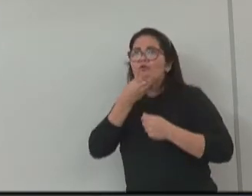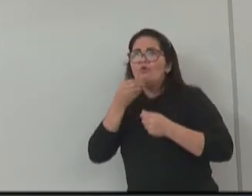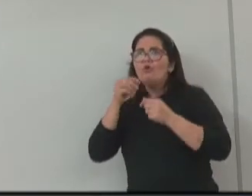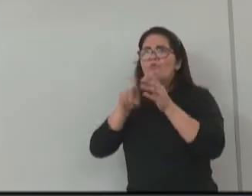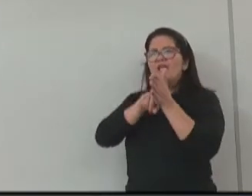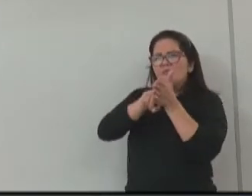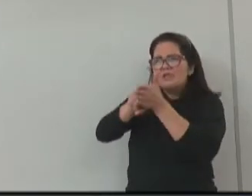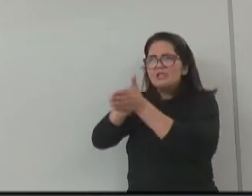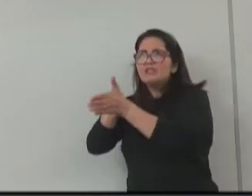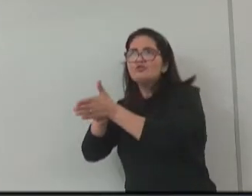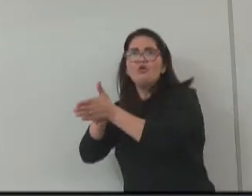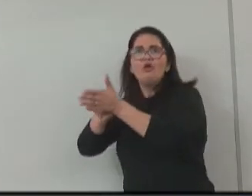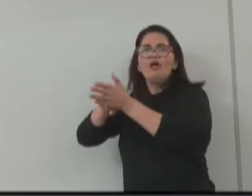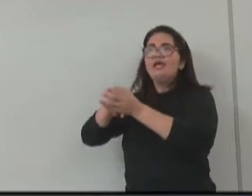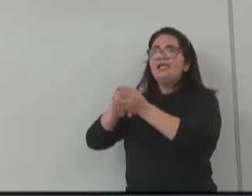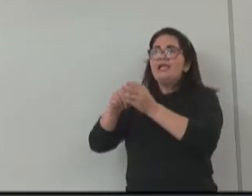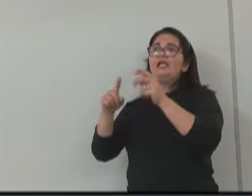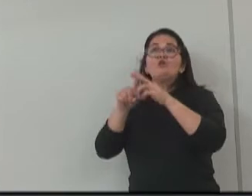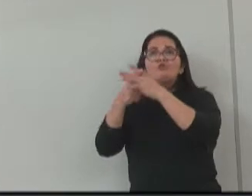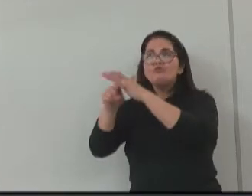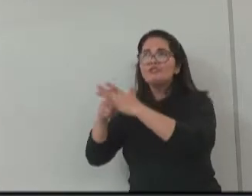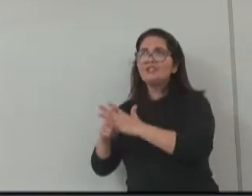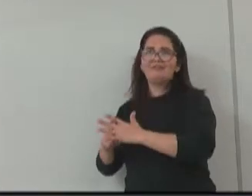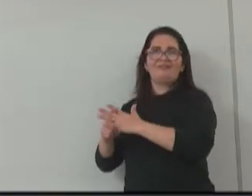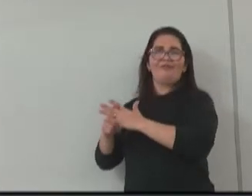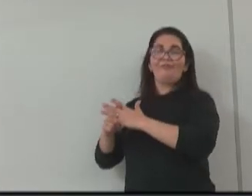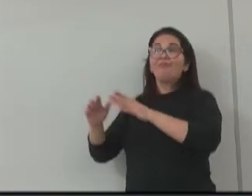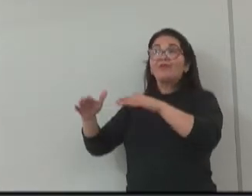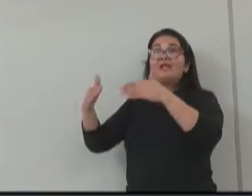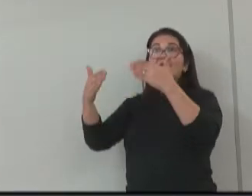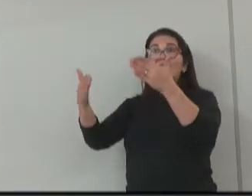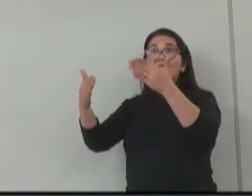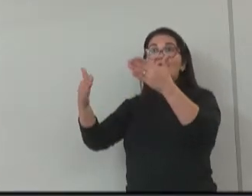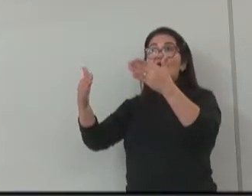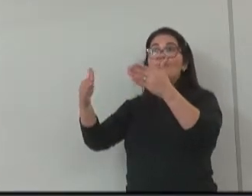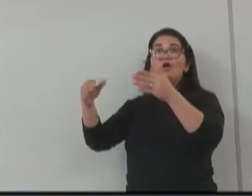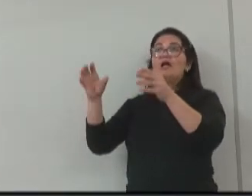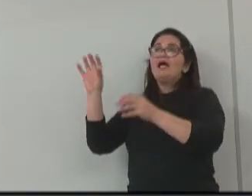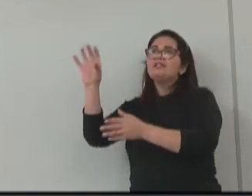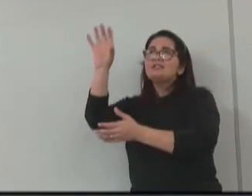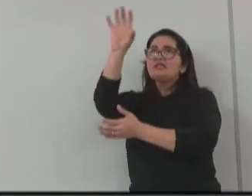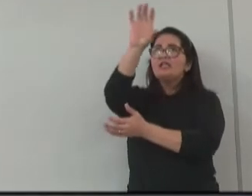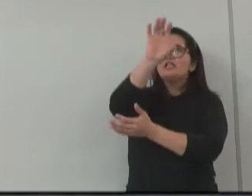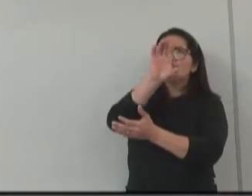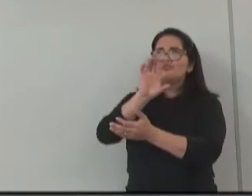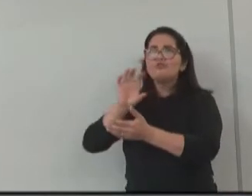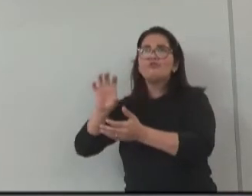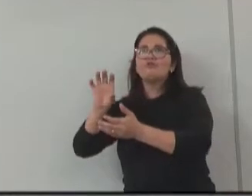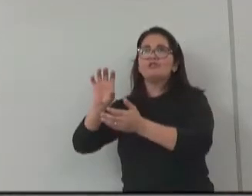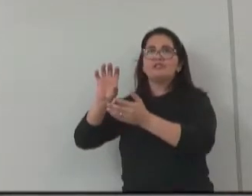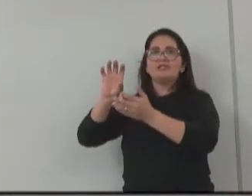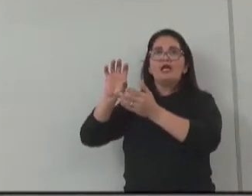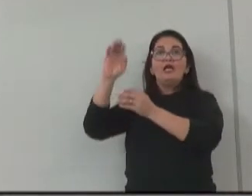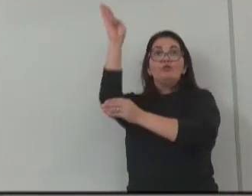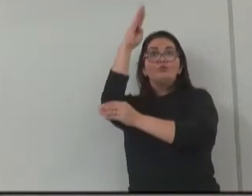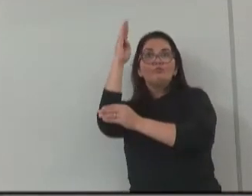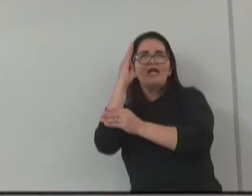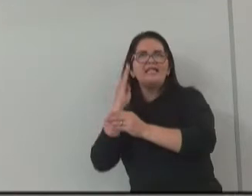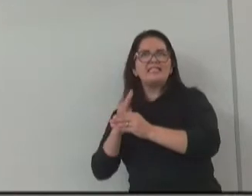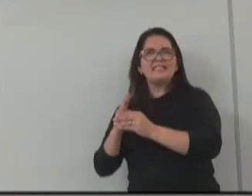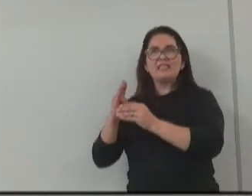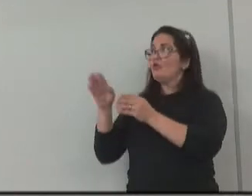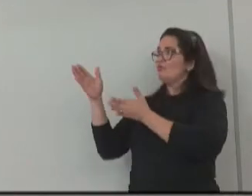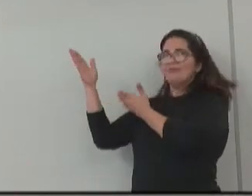uma determinada área ou um aspecto dela. Normalmente, essas regiões, como vocês podem ver aí,